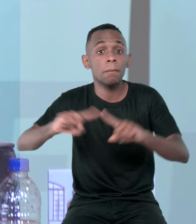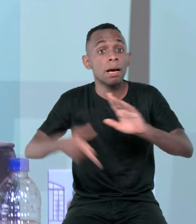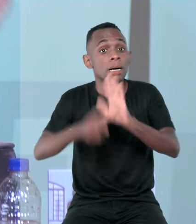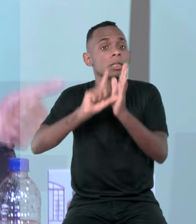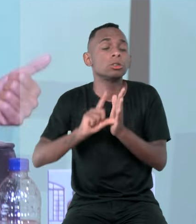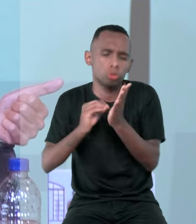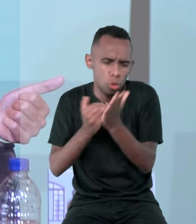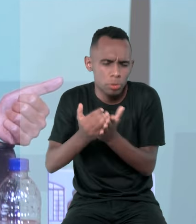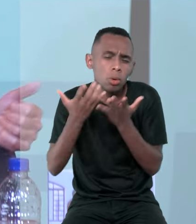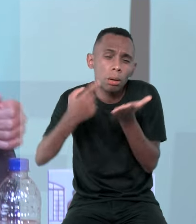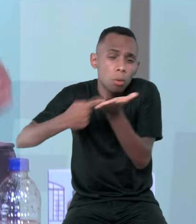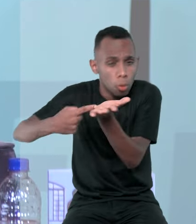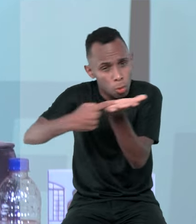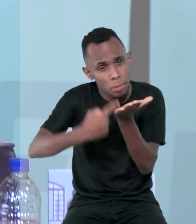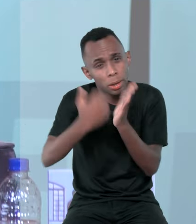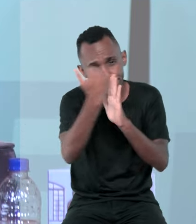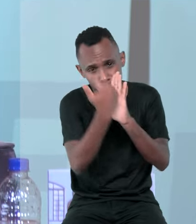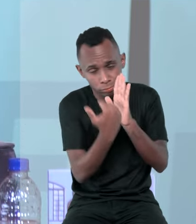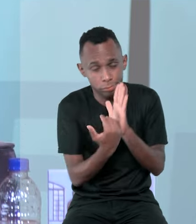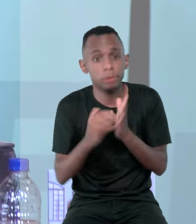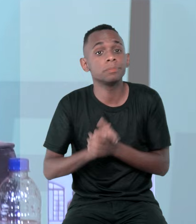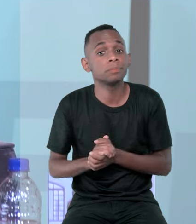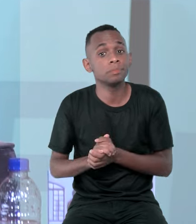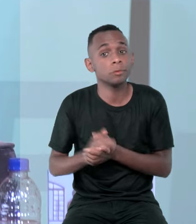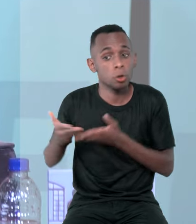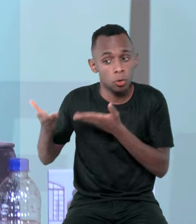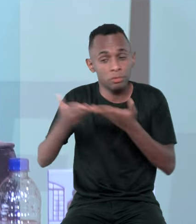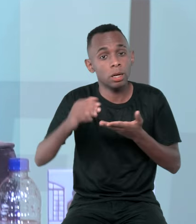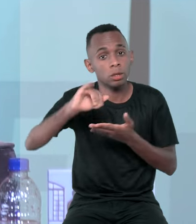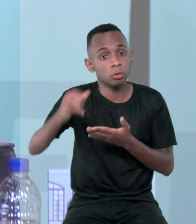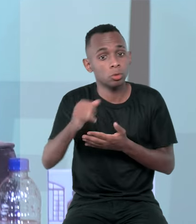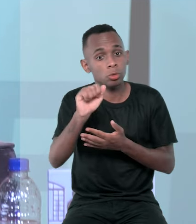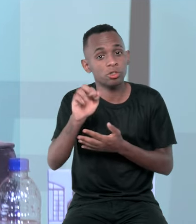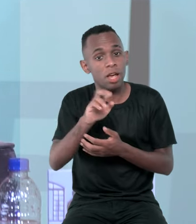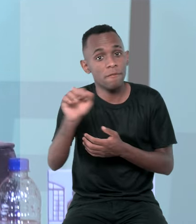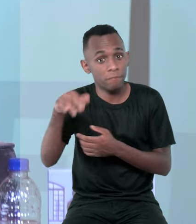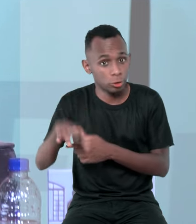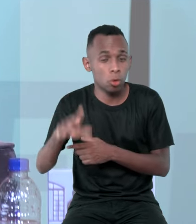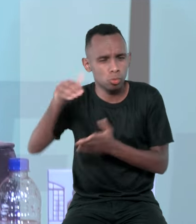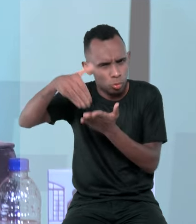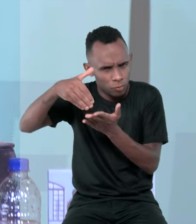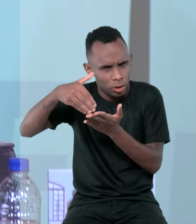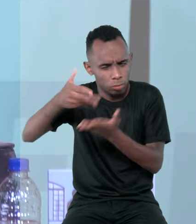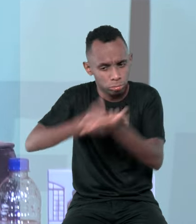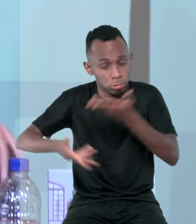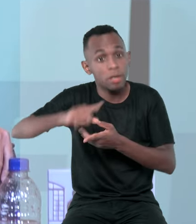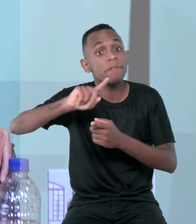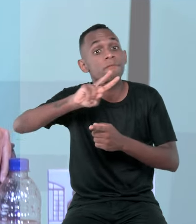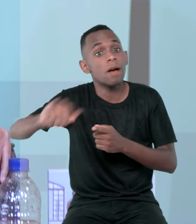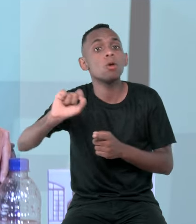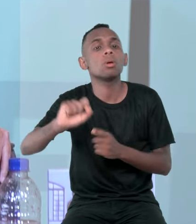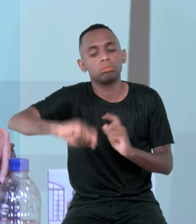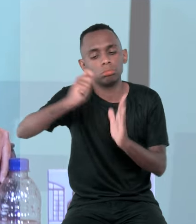gostaria de fazer alguns combinados. O Jefferson, ao final da nossa conversa, ele vai autografar